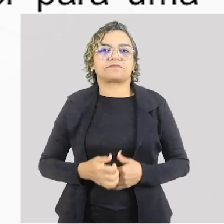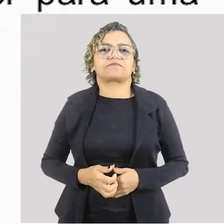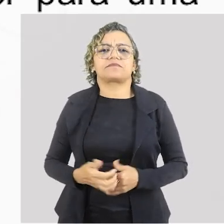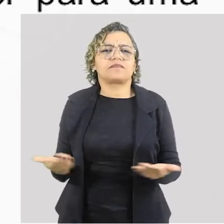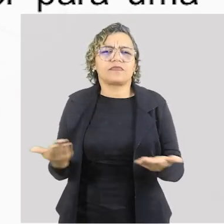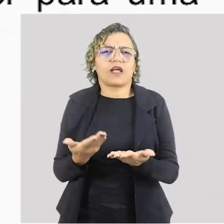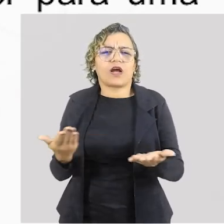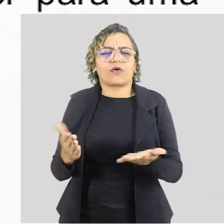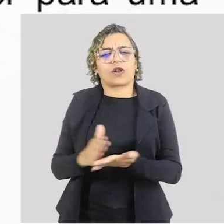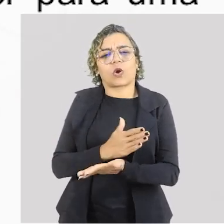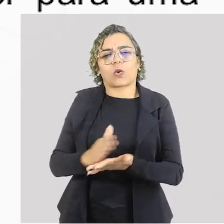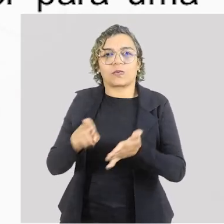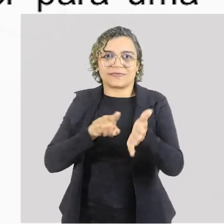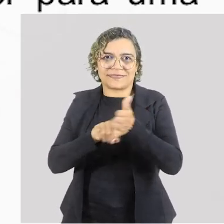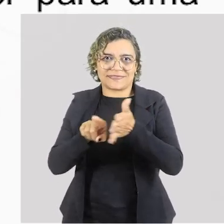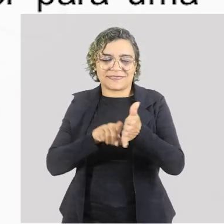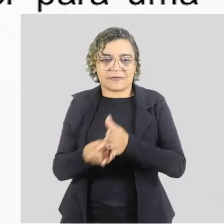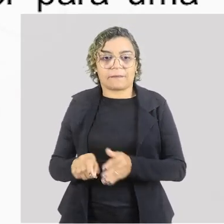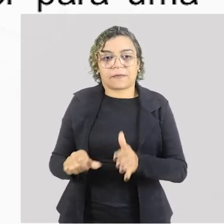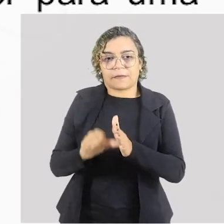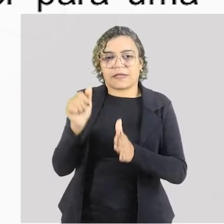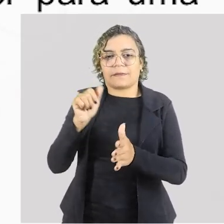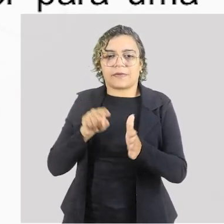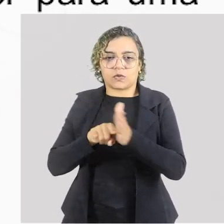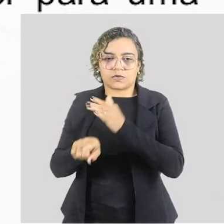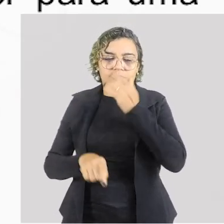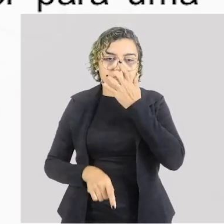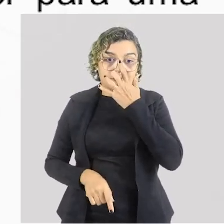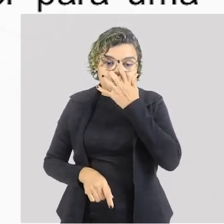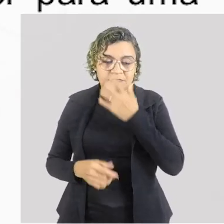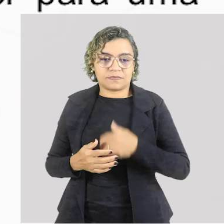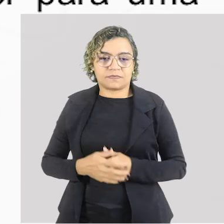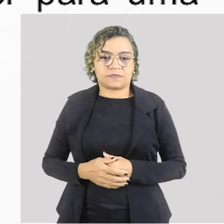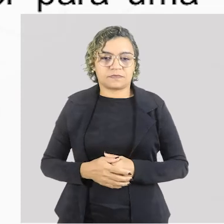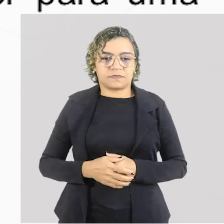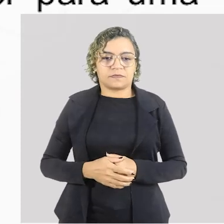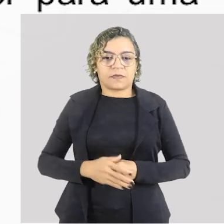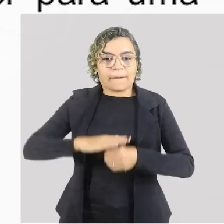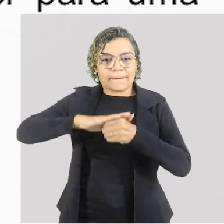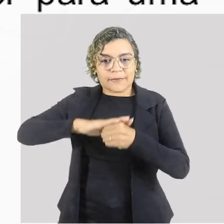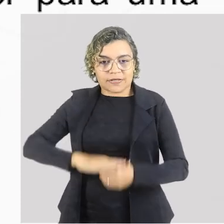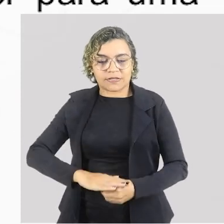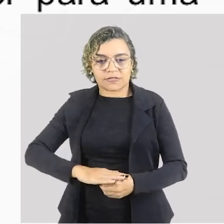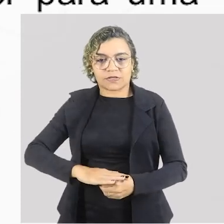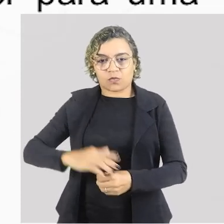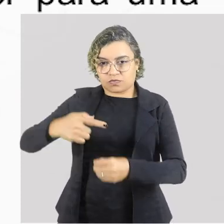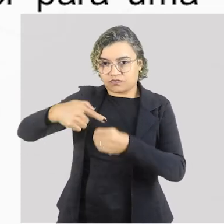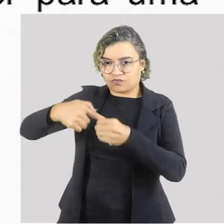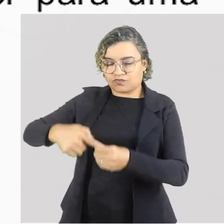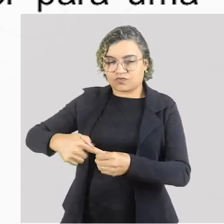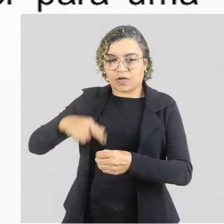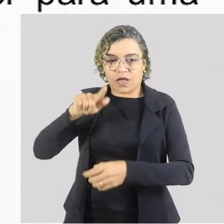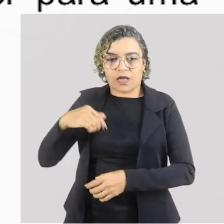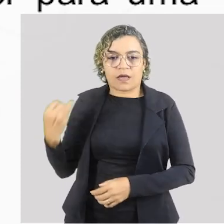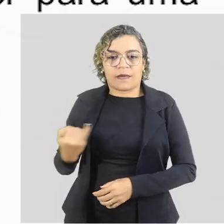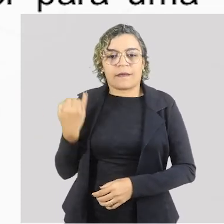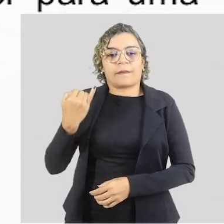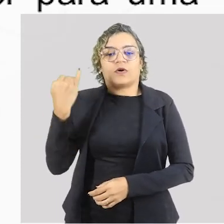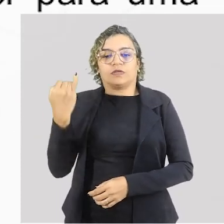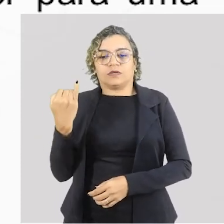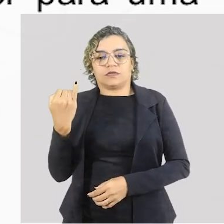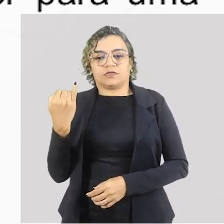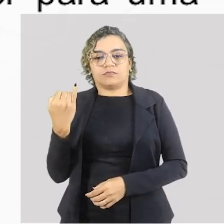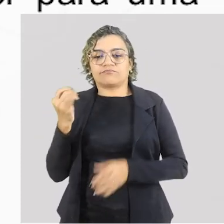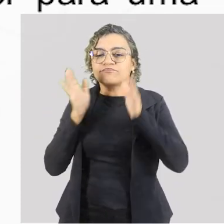Vamos fazer exercícios agora. Primeira questão. A pressão de vapor de uma gasolina é um importante parâmetro